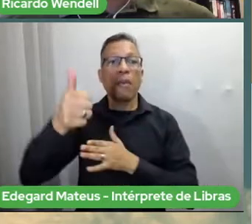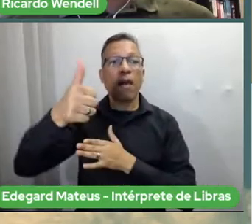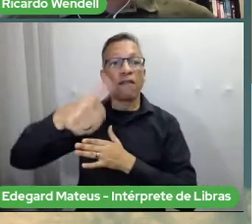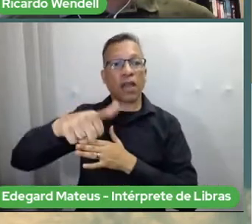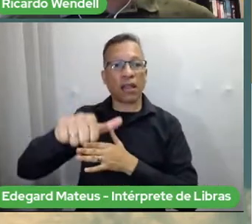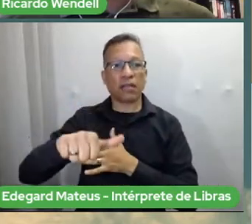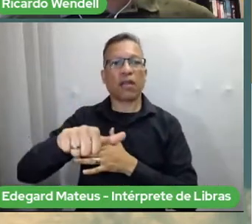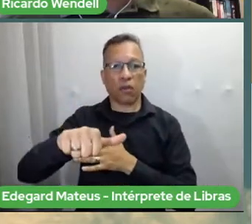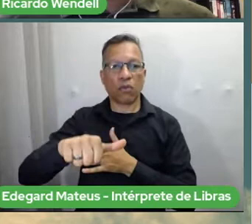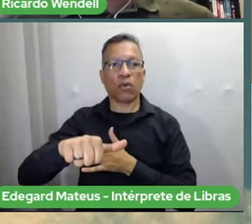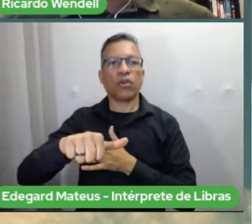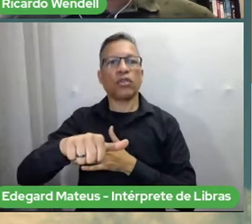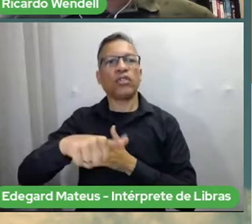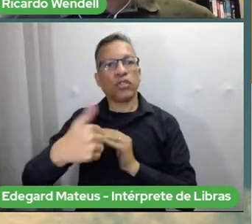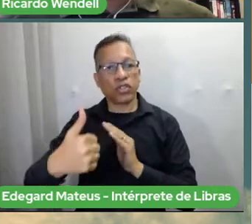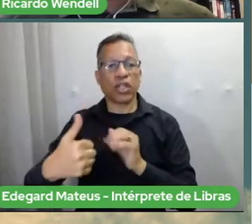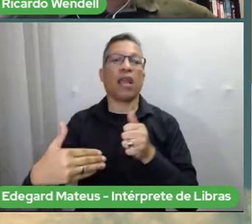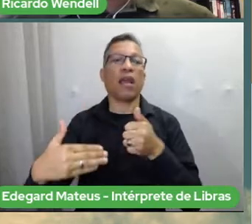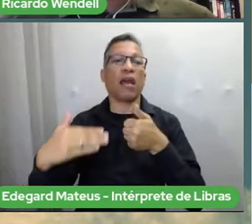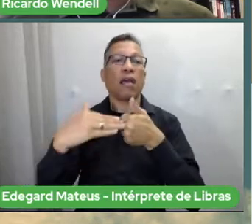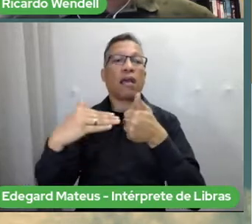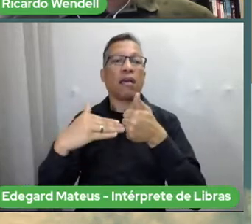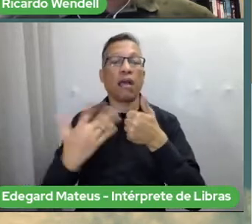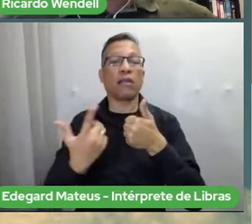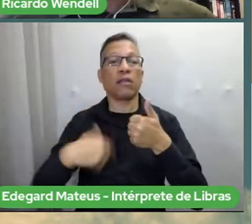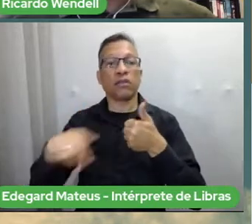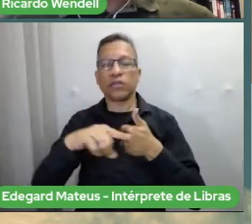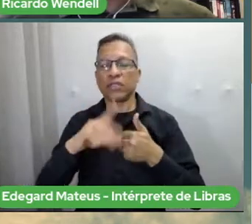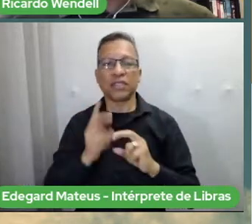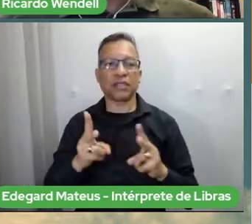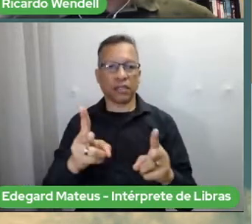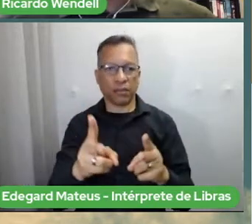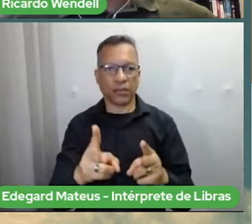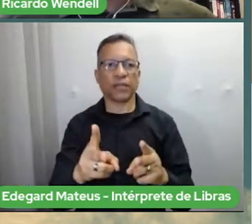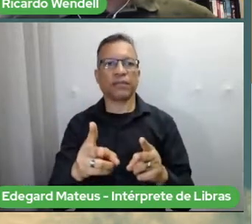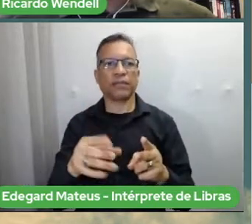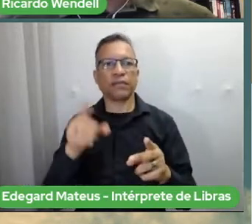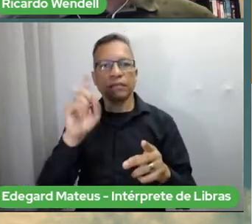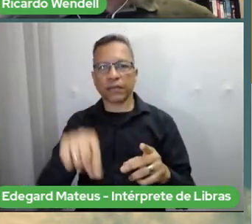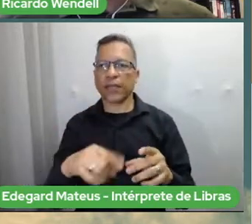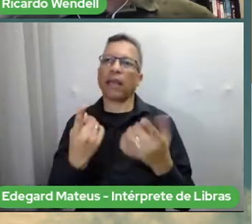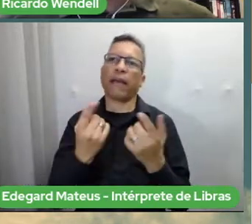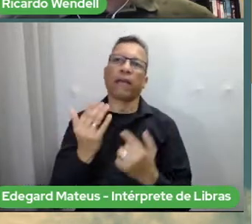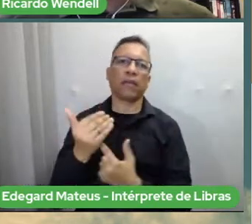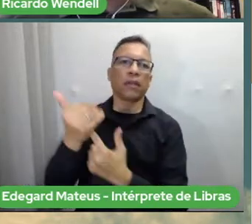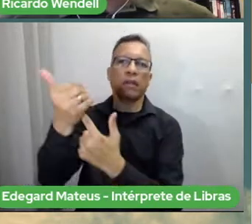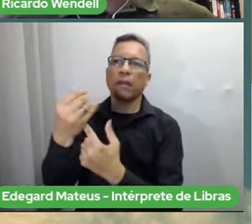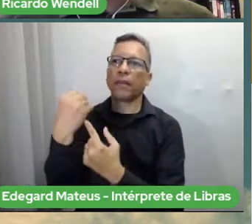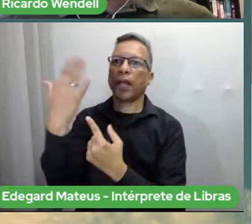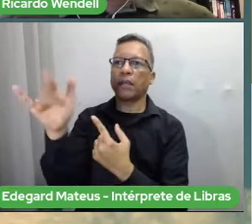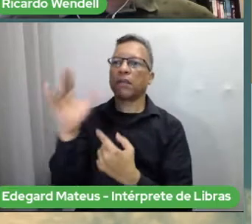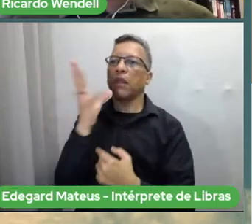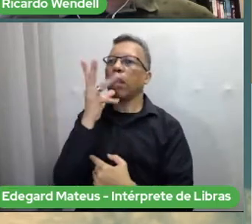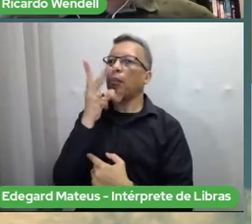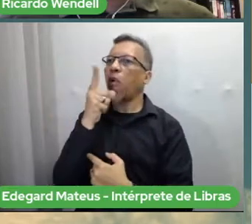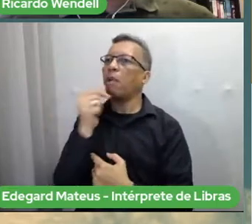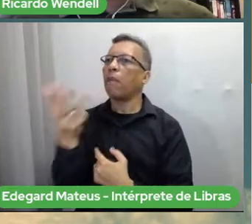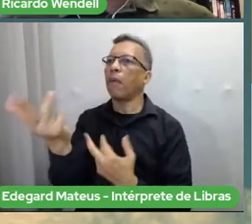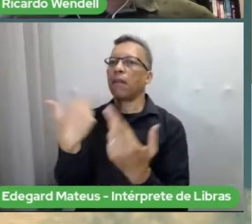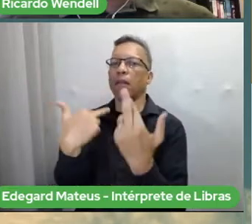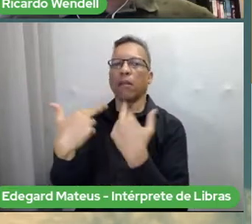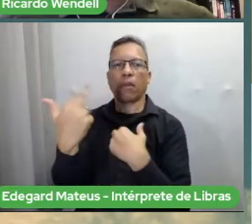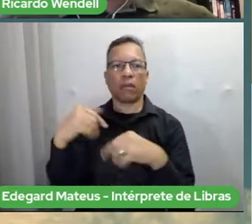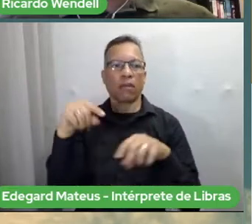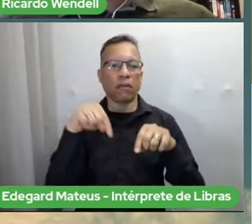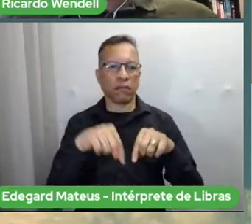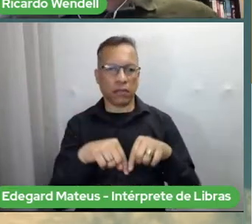dados o tempo inteiro. Não pode ser algo que se demande para a tecnologia e demore um tempo para responder. E outro